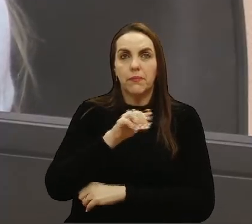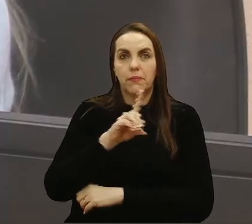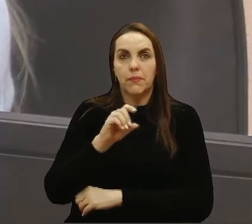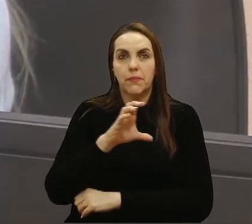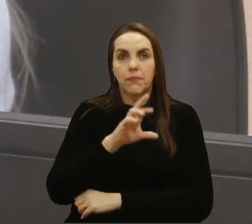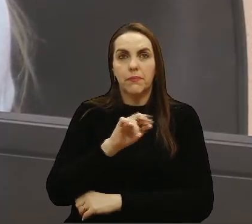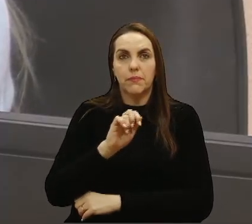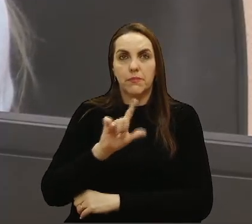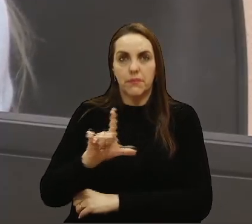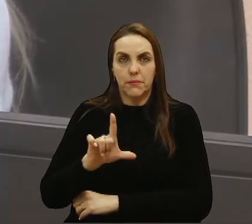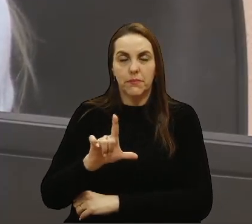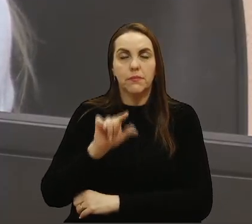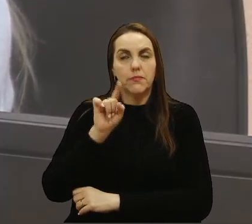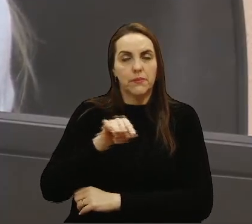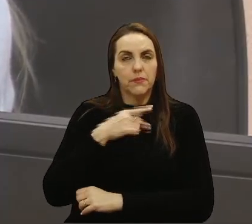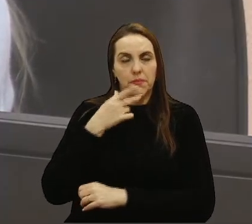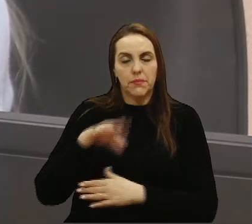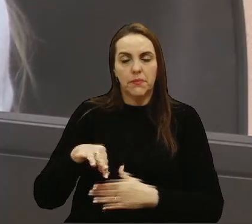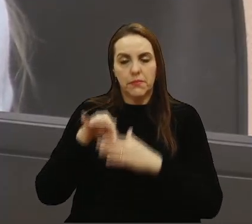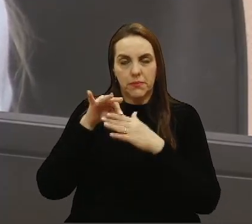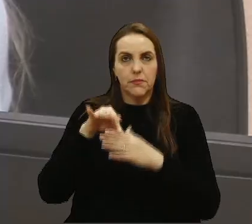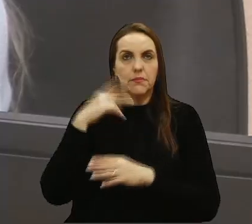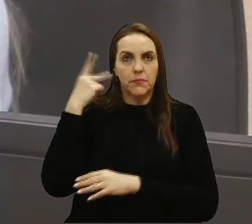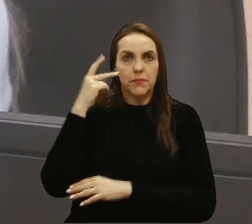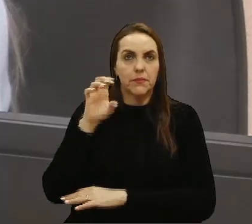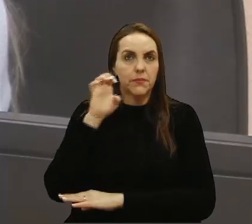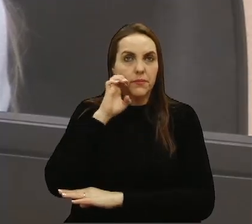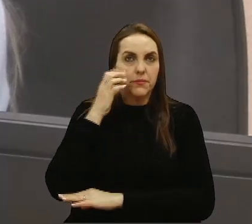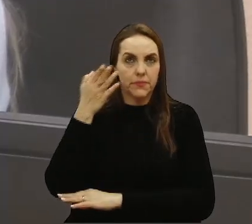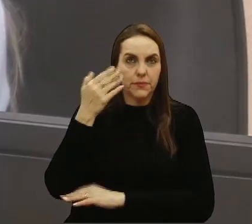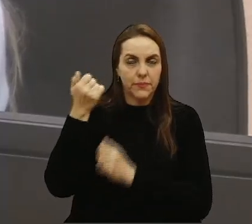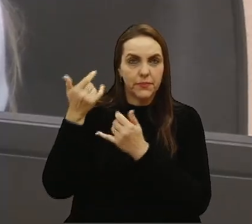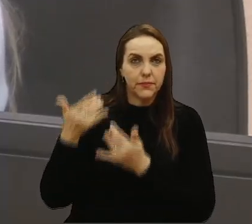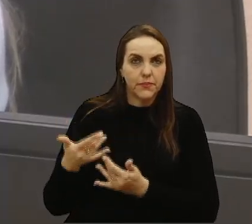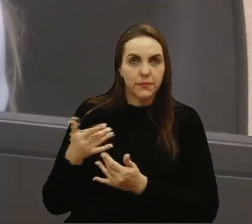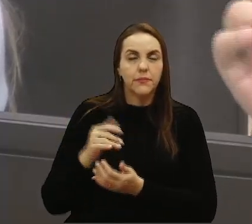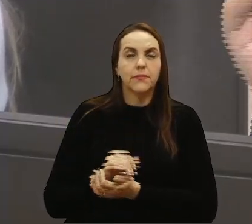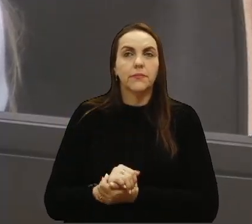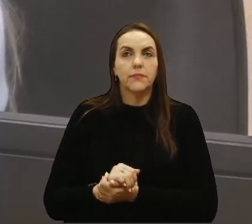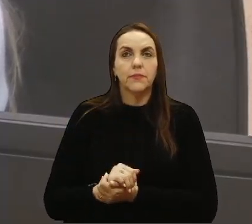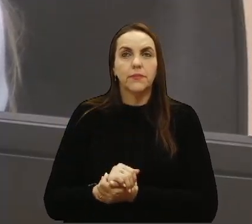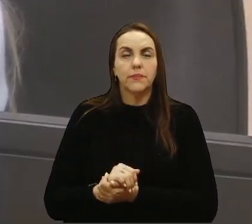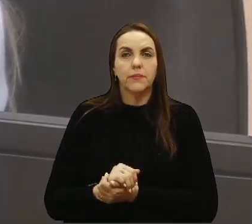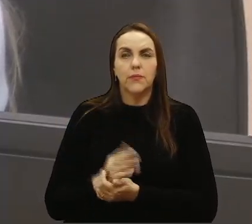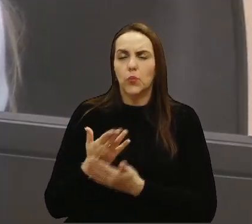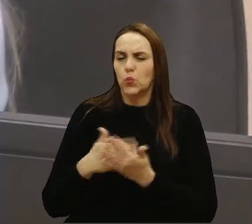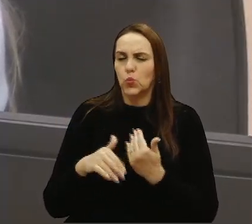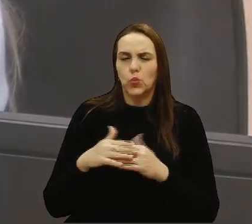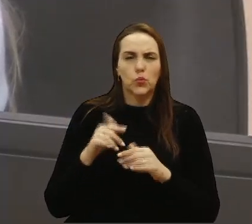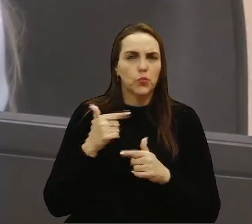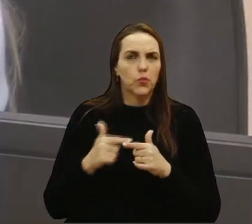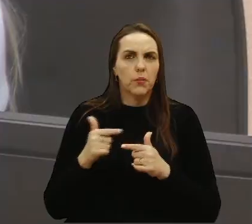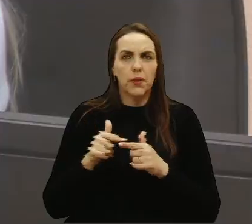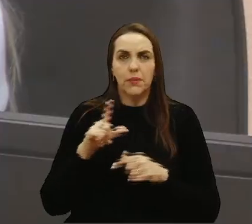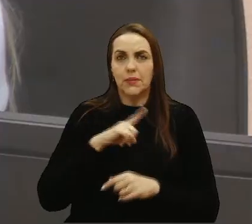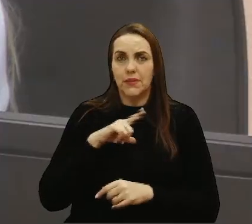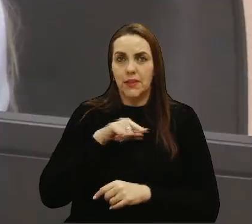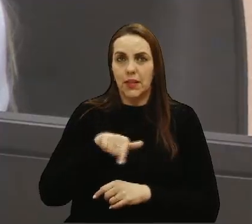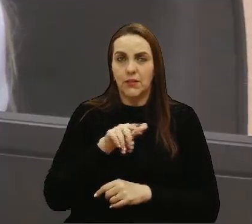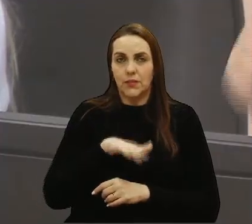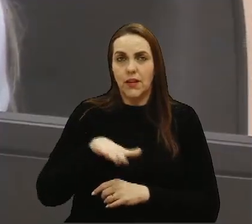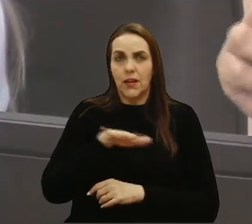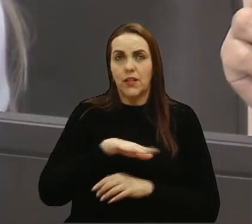minha líder, vereadora Estela Balardim, estava falando. Que, com todos os problemas que nós temos na